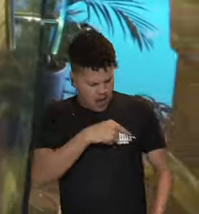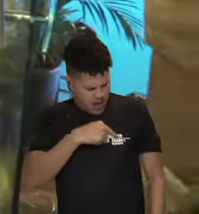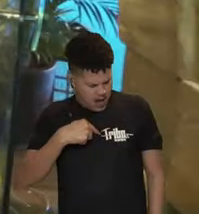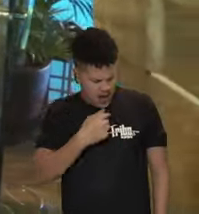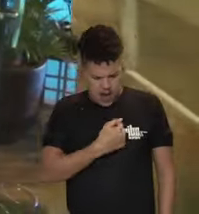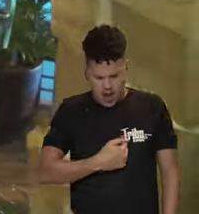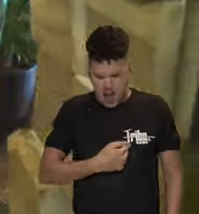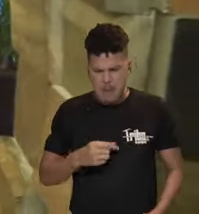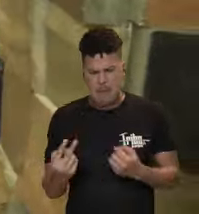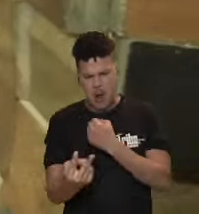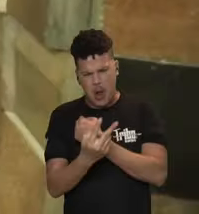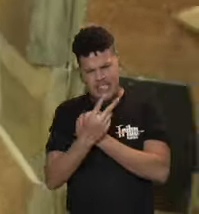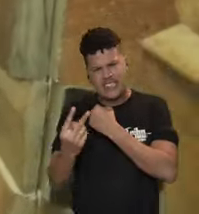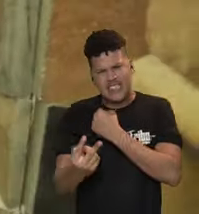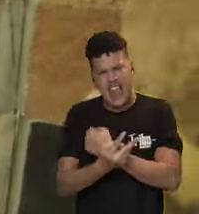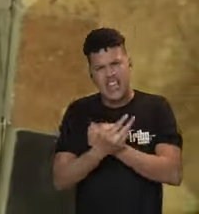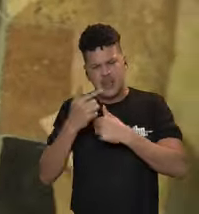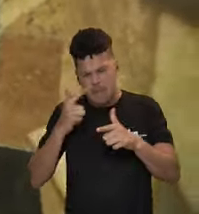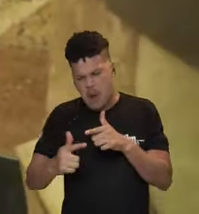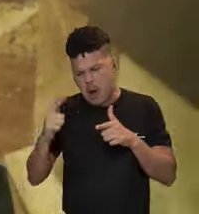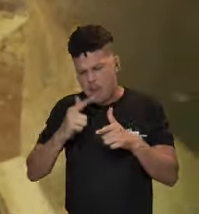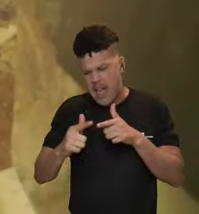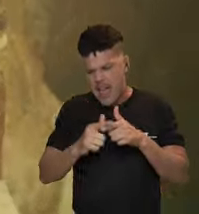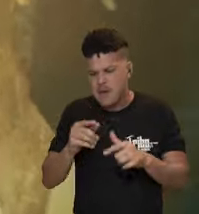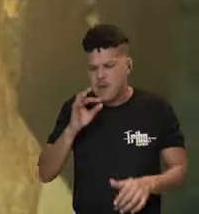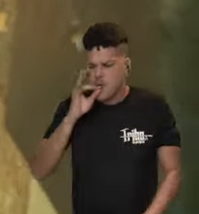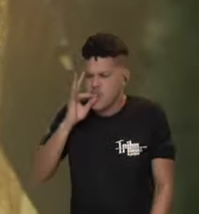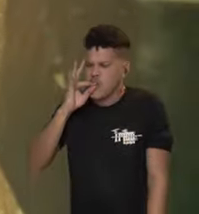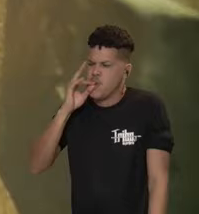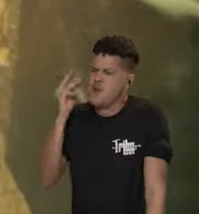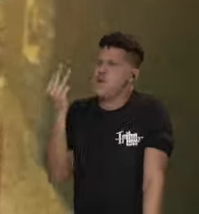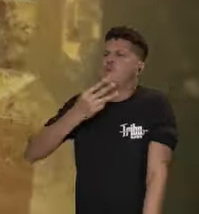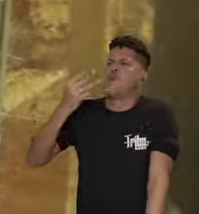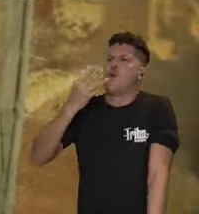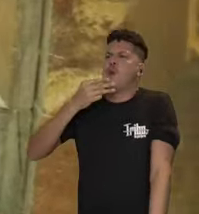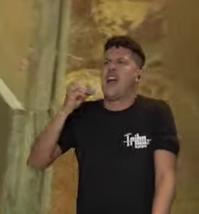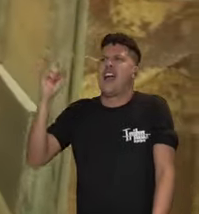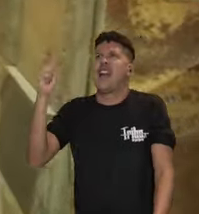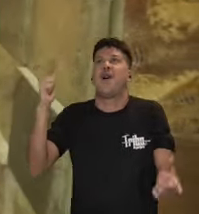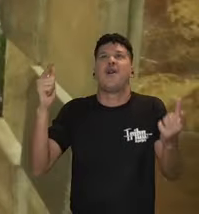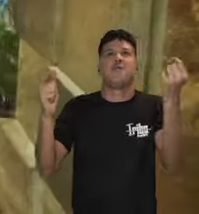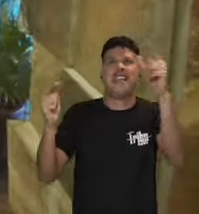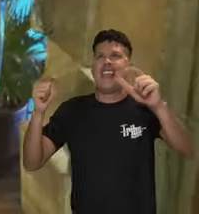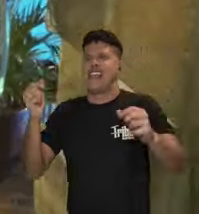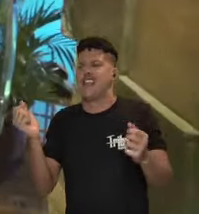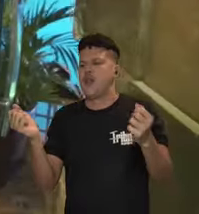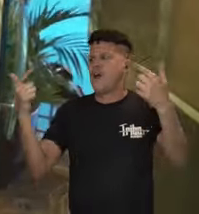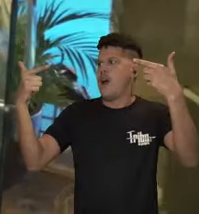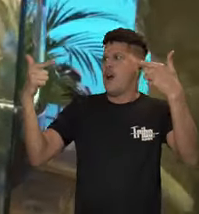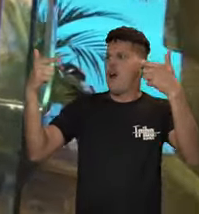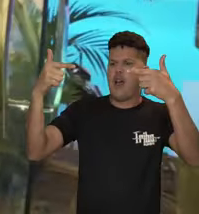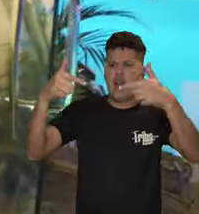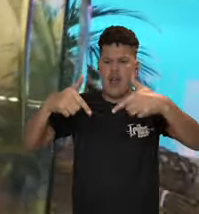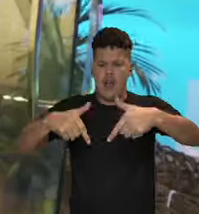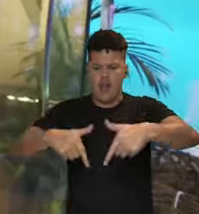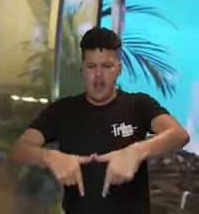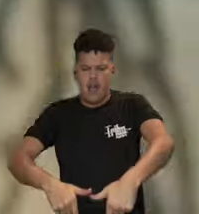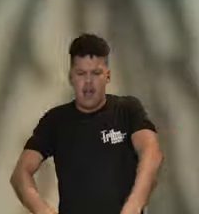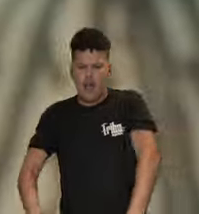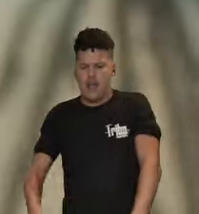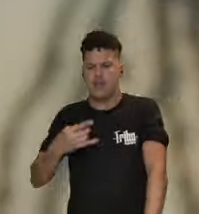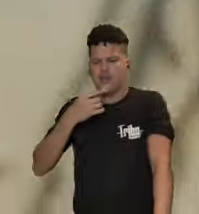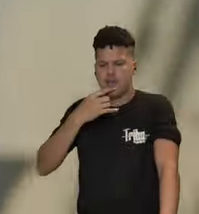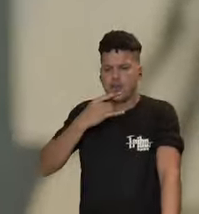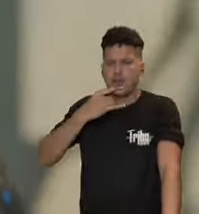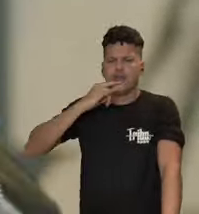dos espinhos. E que a fumaça de Bob ilumine nossos caminhos. Abaixa as armas e erros como já absolute. Que